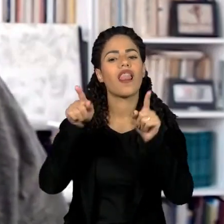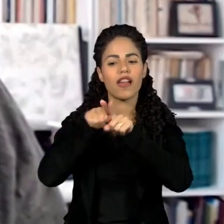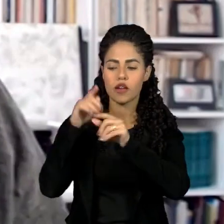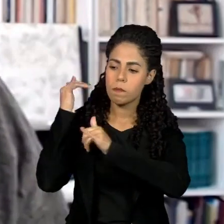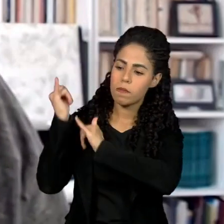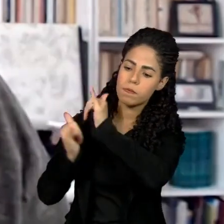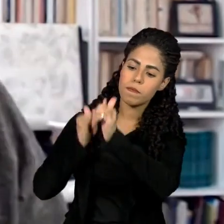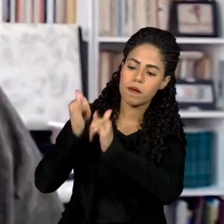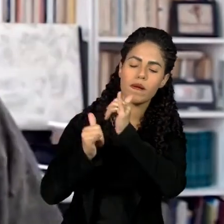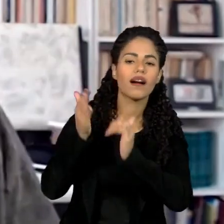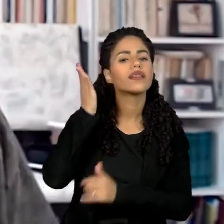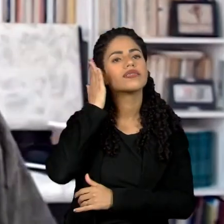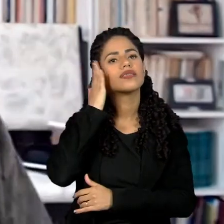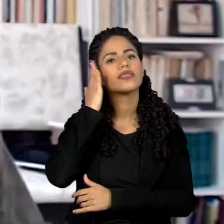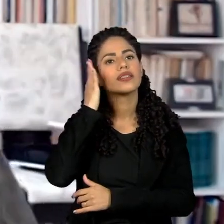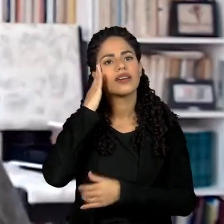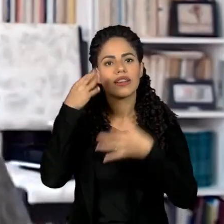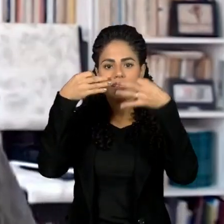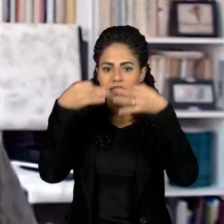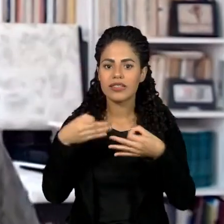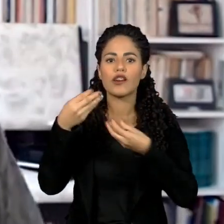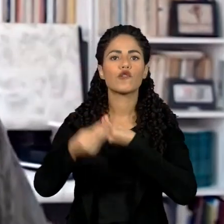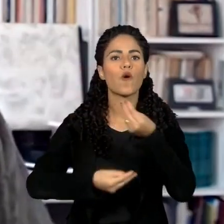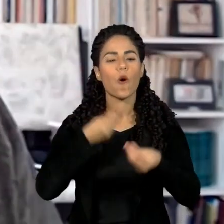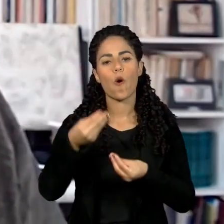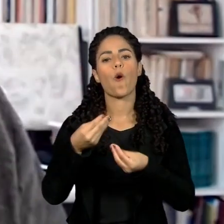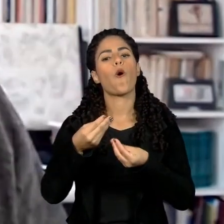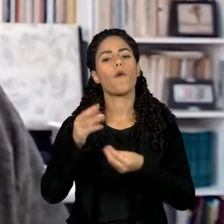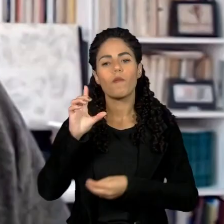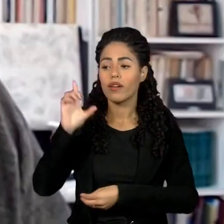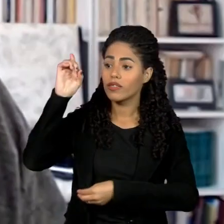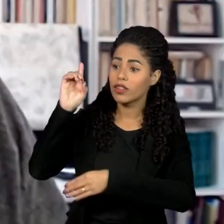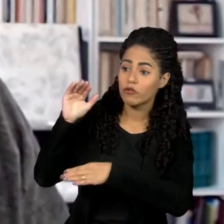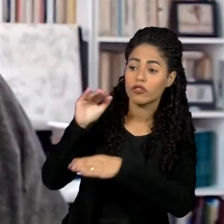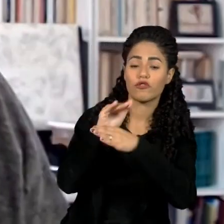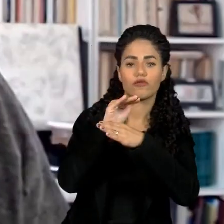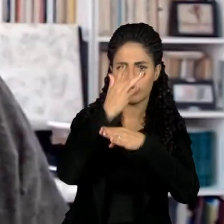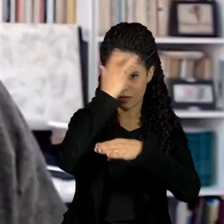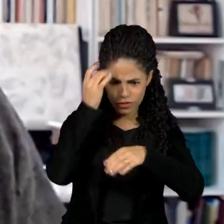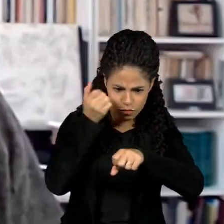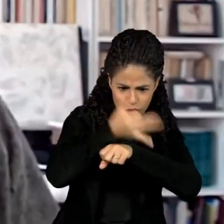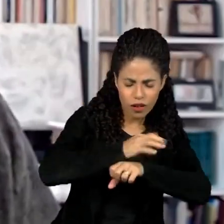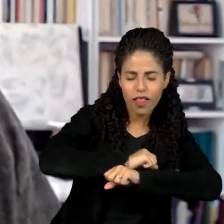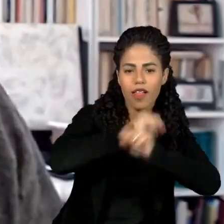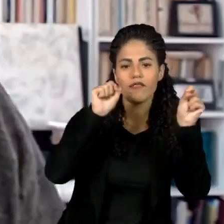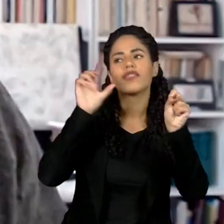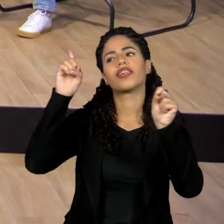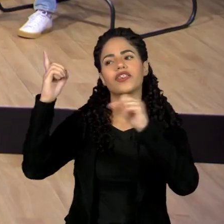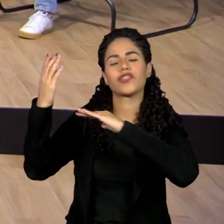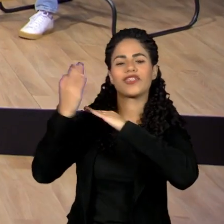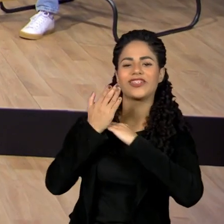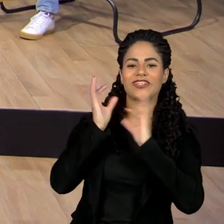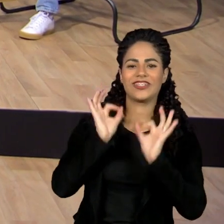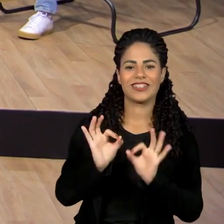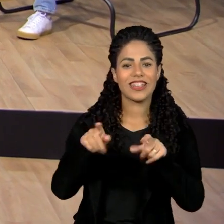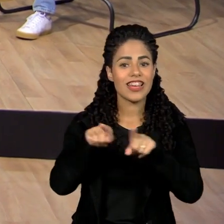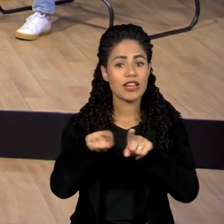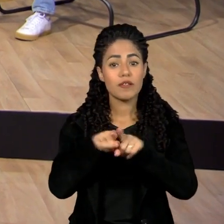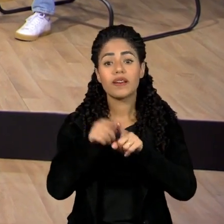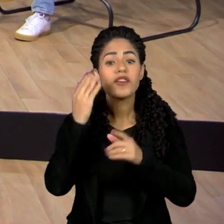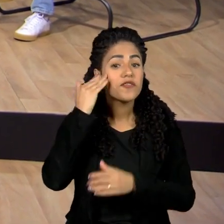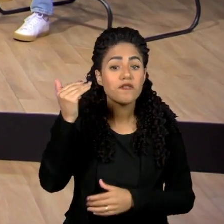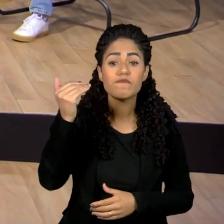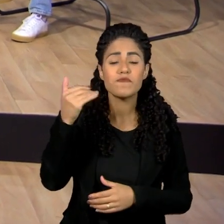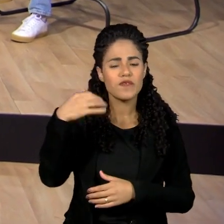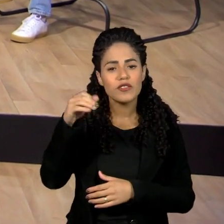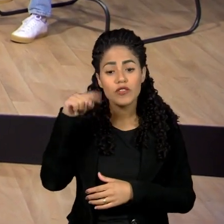uma sabedoria popular em uma pílula e diz que Deus ajuda quem cedo madruga, sabe? Quando você recorre a um dito popular.